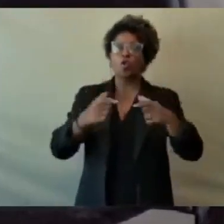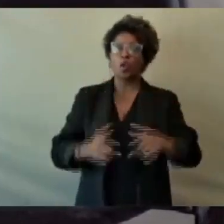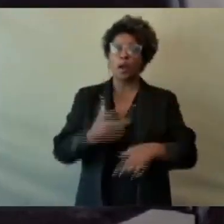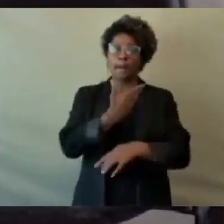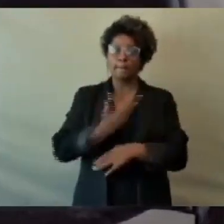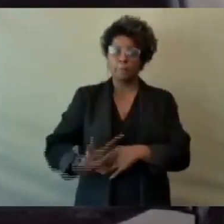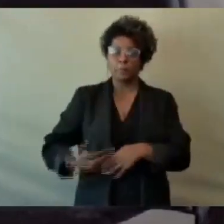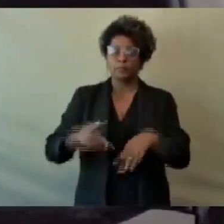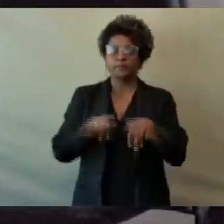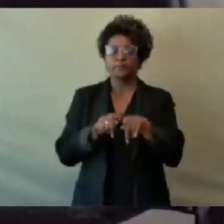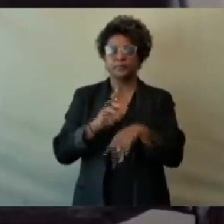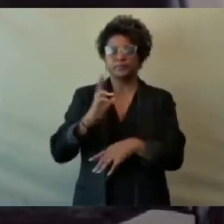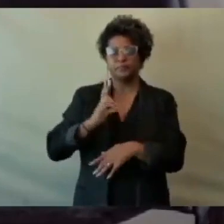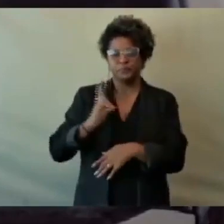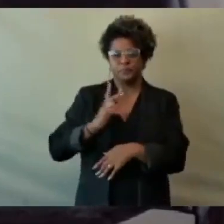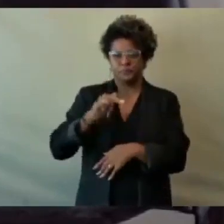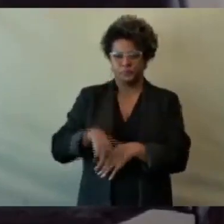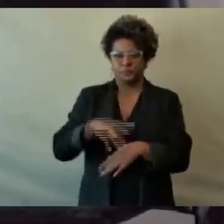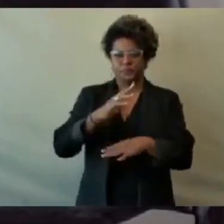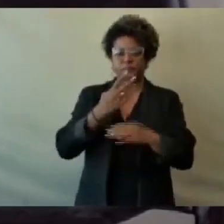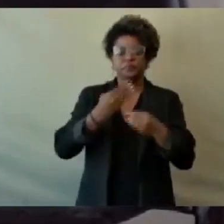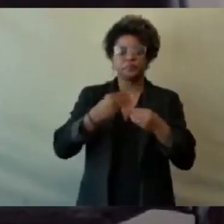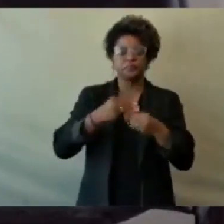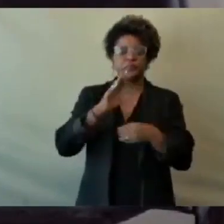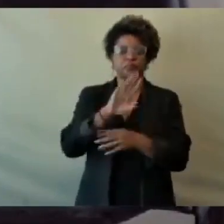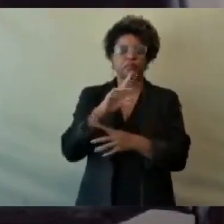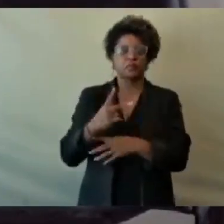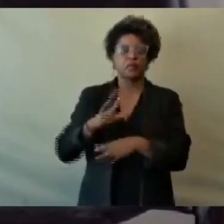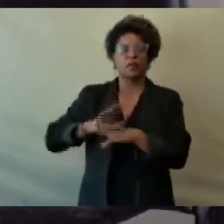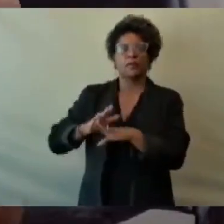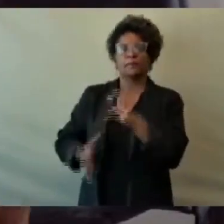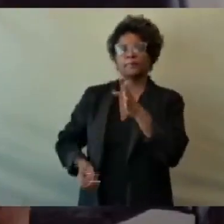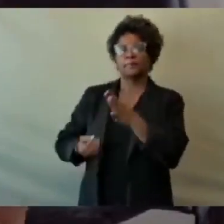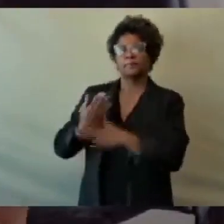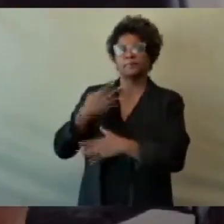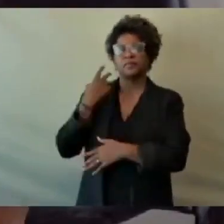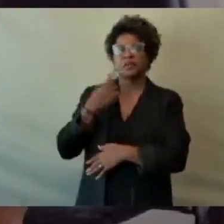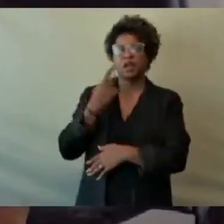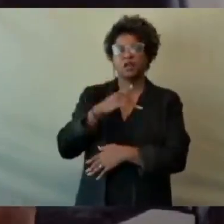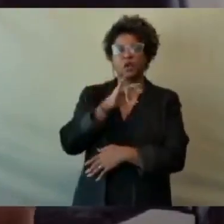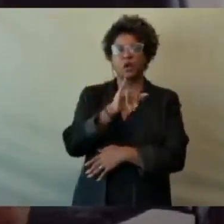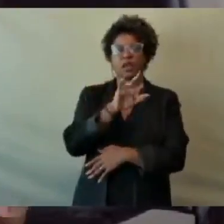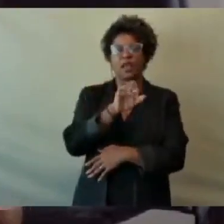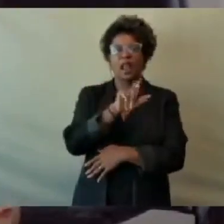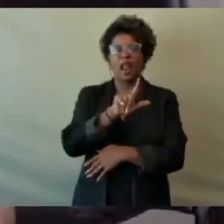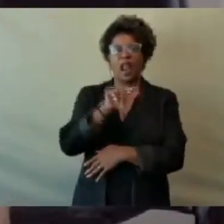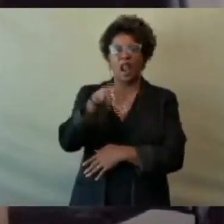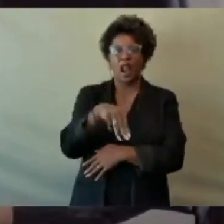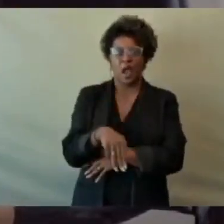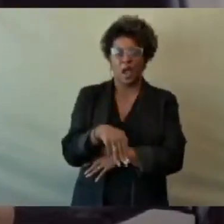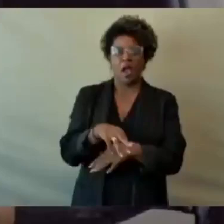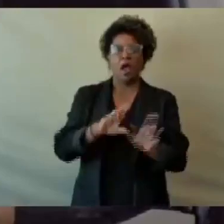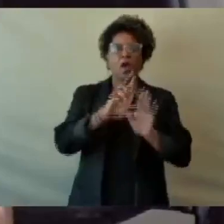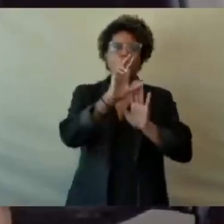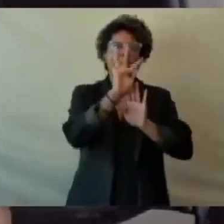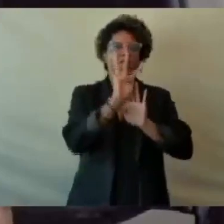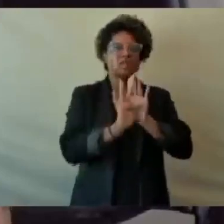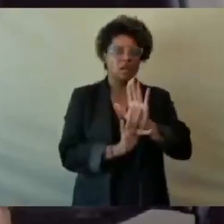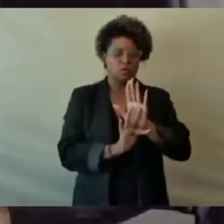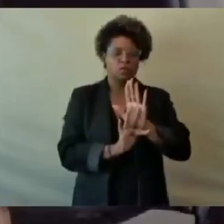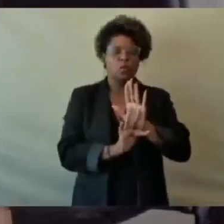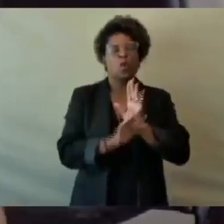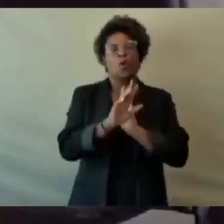Autoria, vereador Irlan Melo. Relator, doutor Bruno Pedralva. Conclusão do parecer. Pela aprovação das emendas